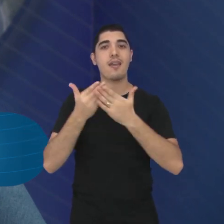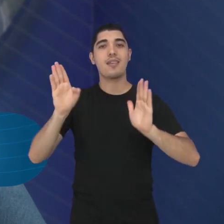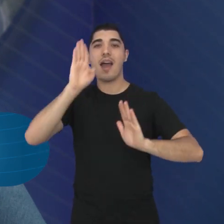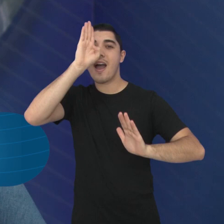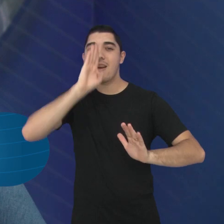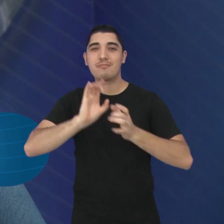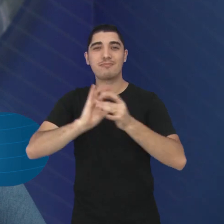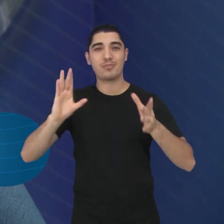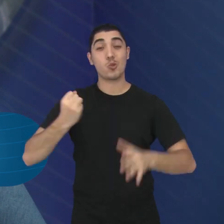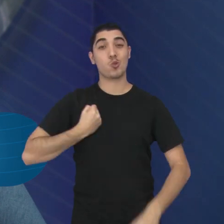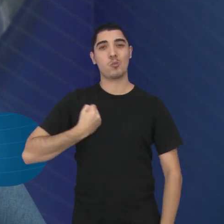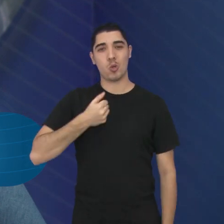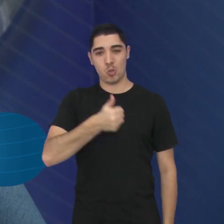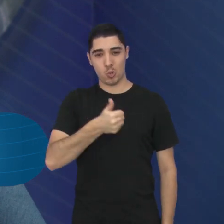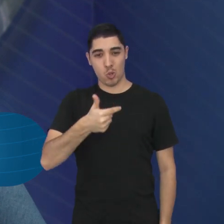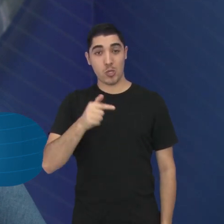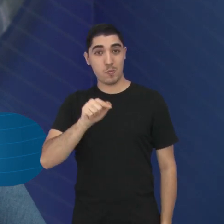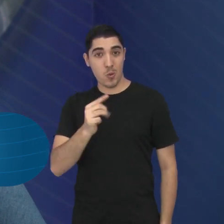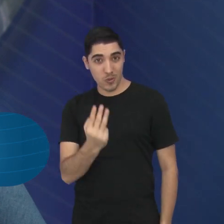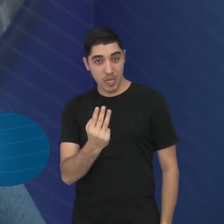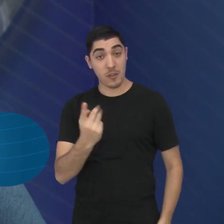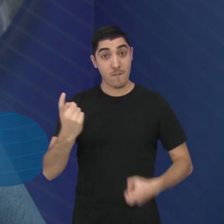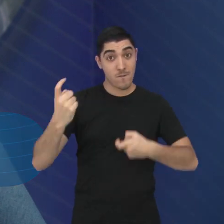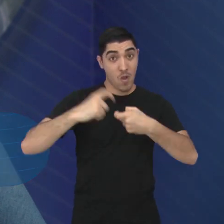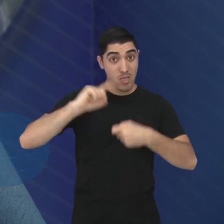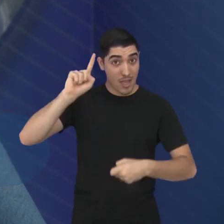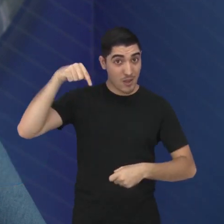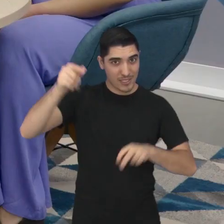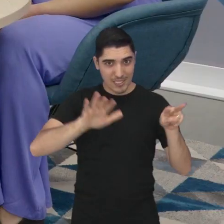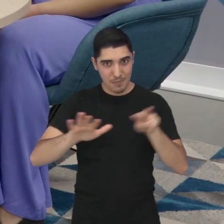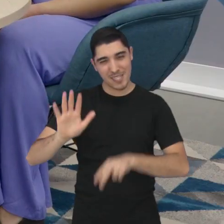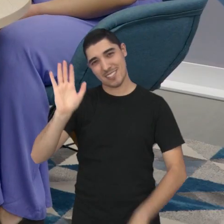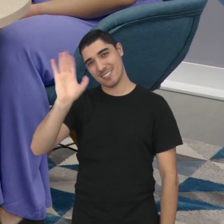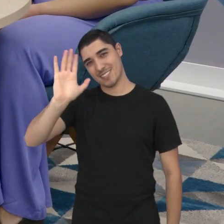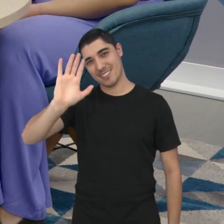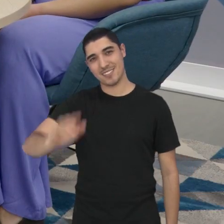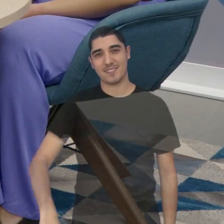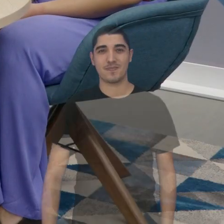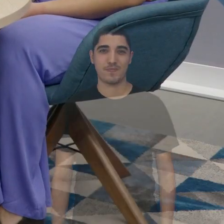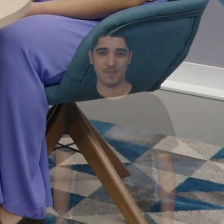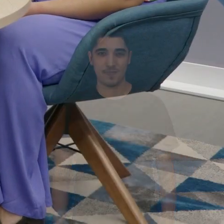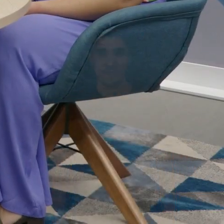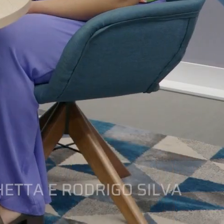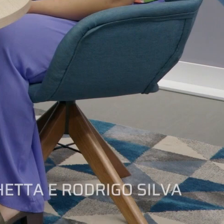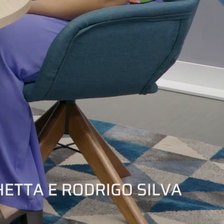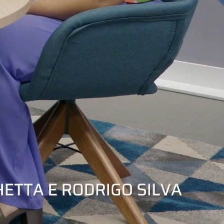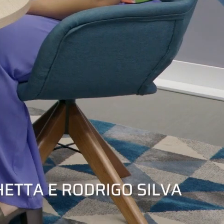aberto 12.3. A gente volta a se encontrar na próxima semana. Até mais!